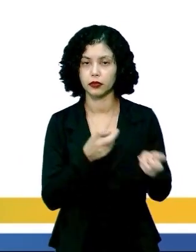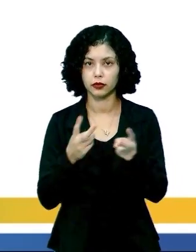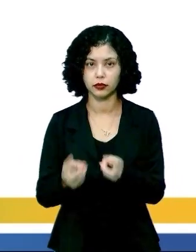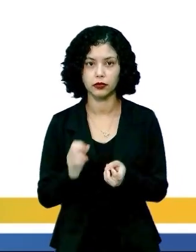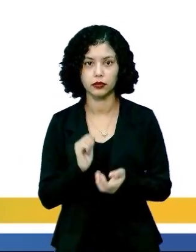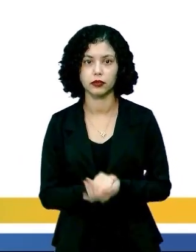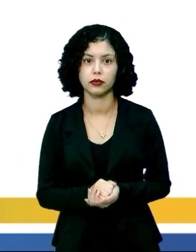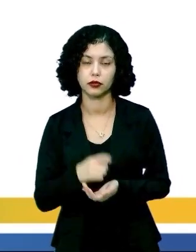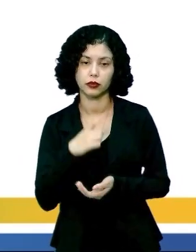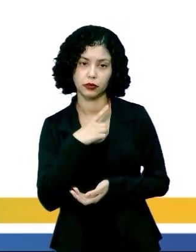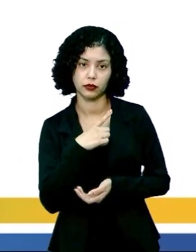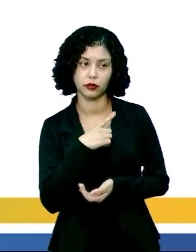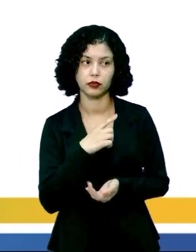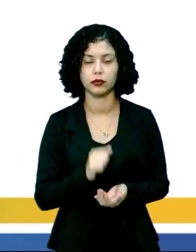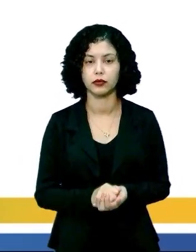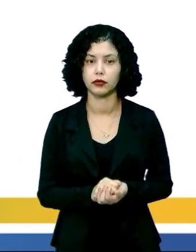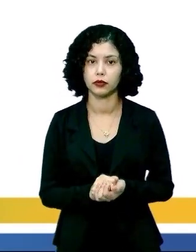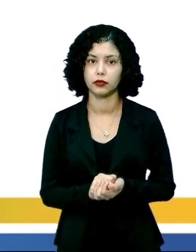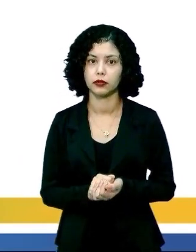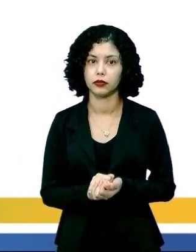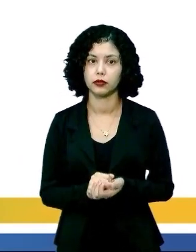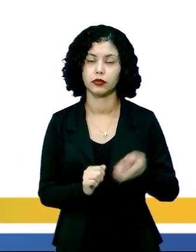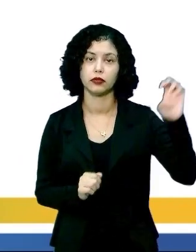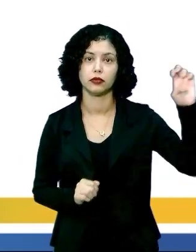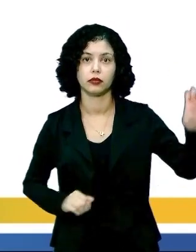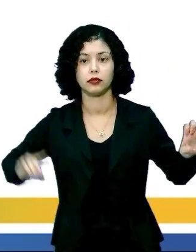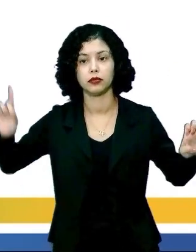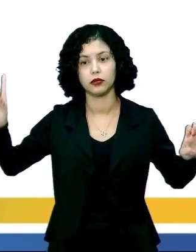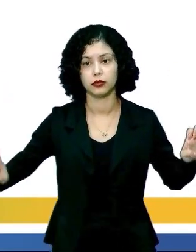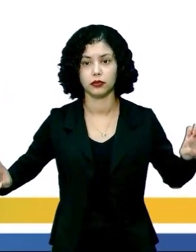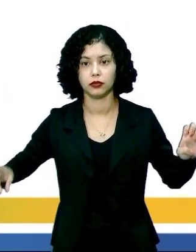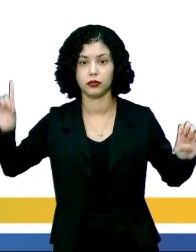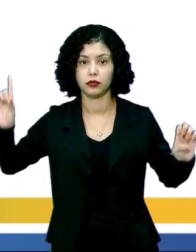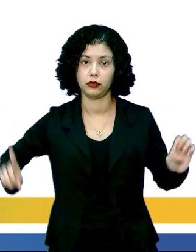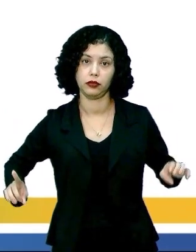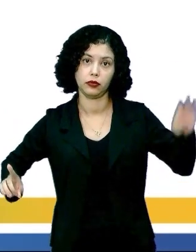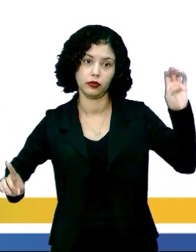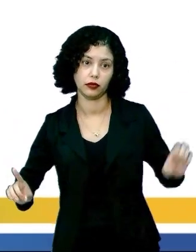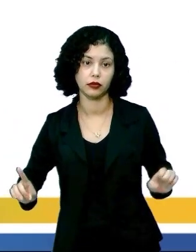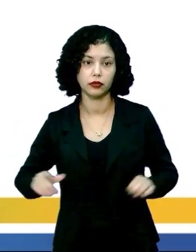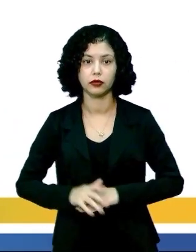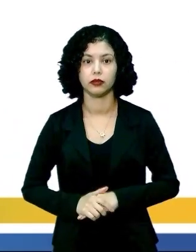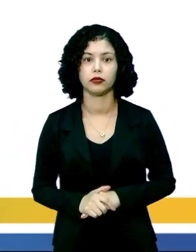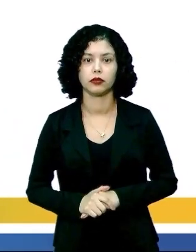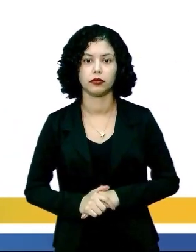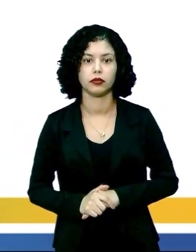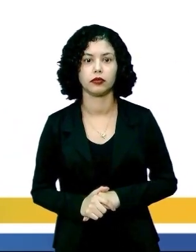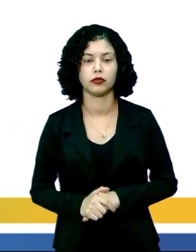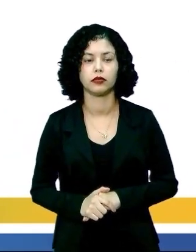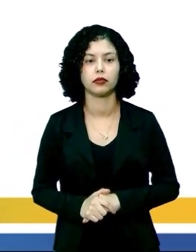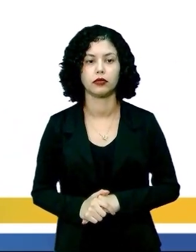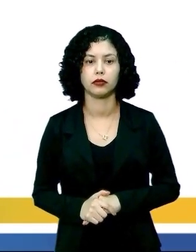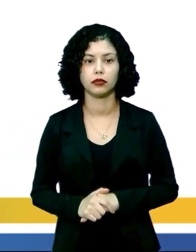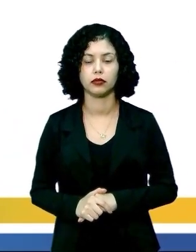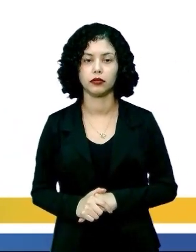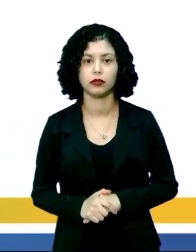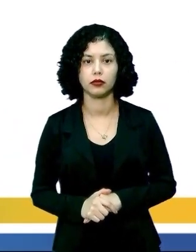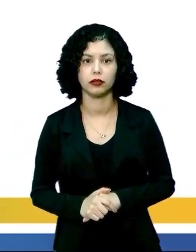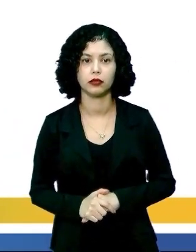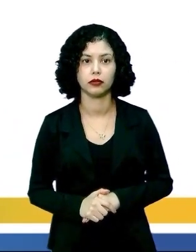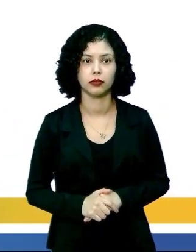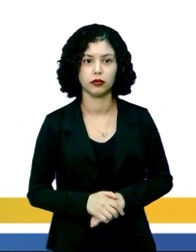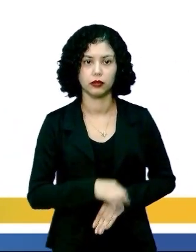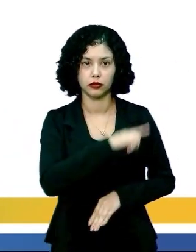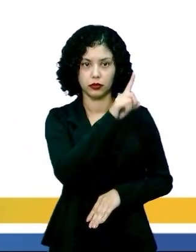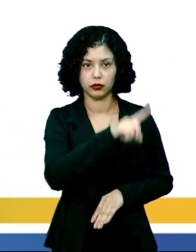ela tem o sentido ou da esquerda para a direita ou da direita para a esquerda. Mas a representação está bem gráfica